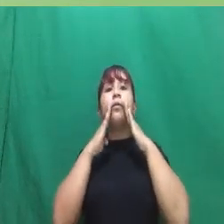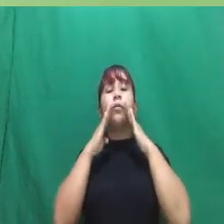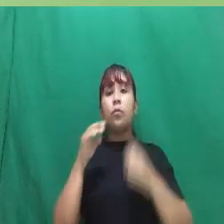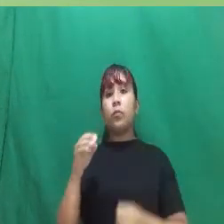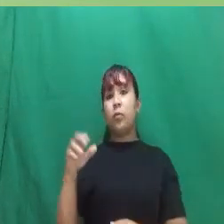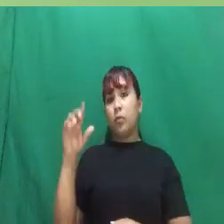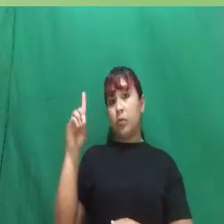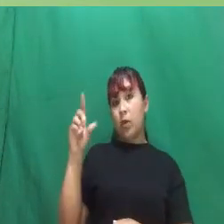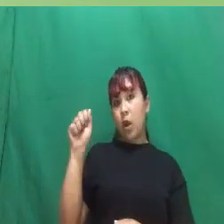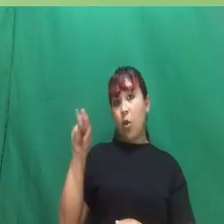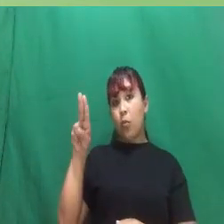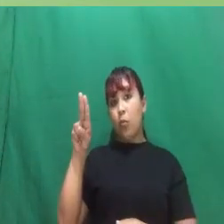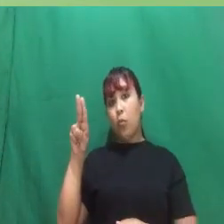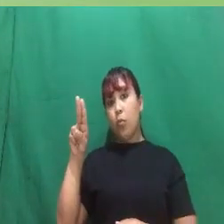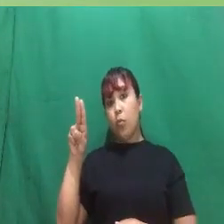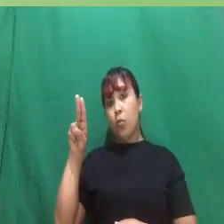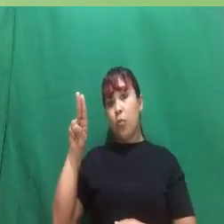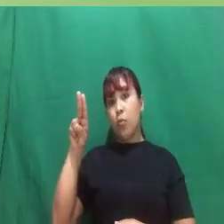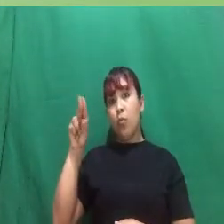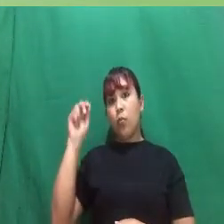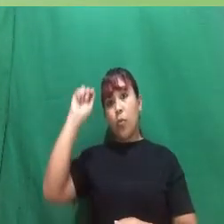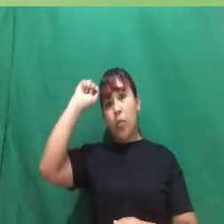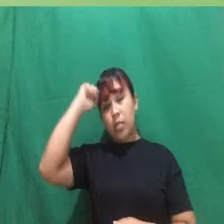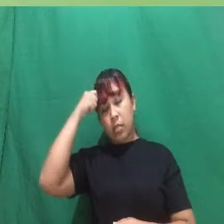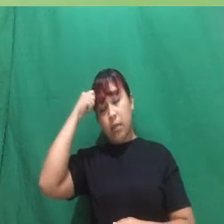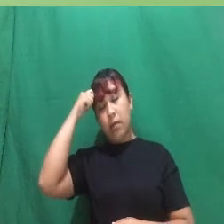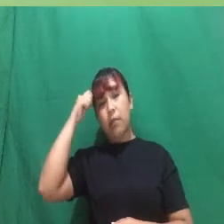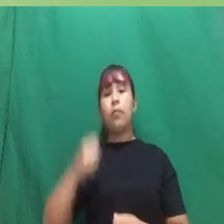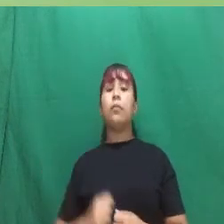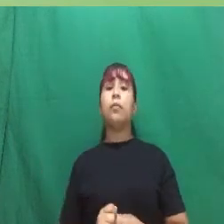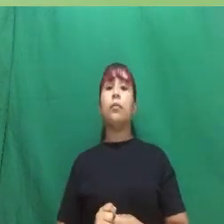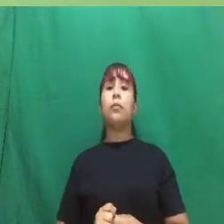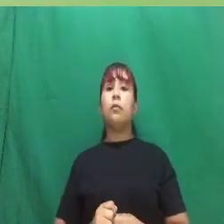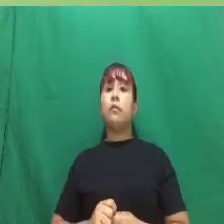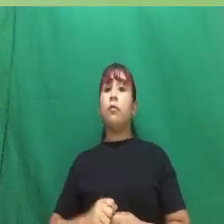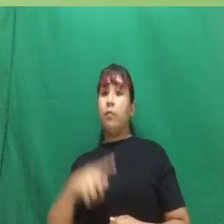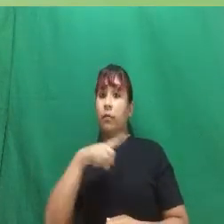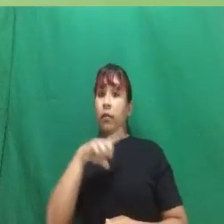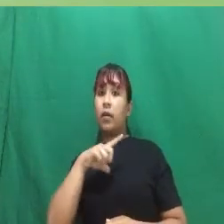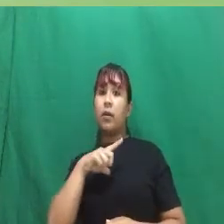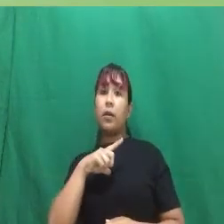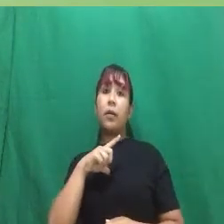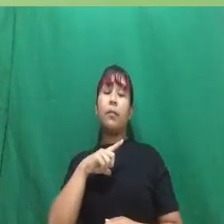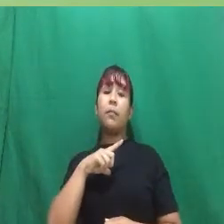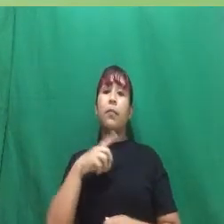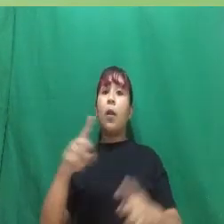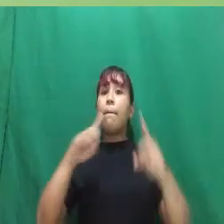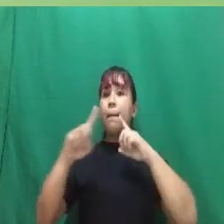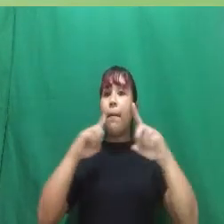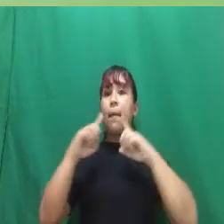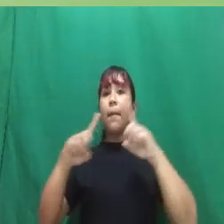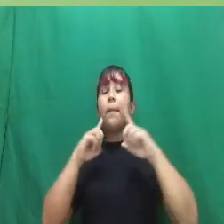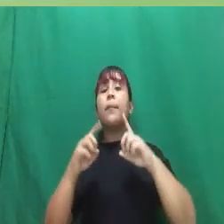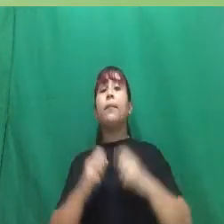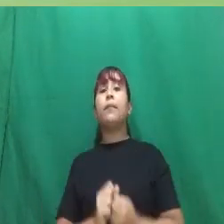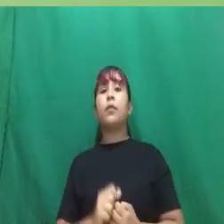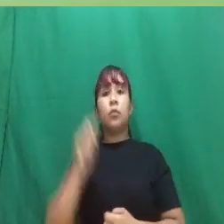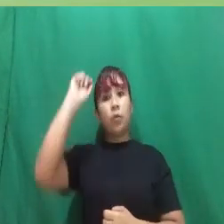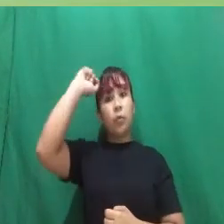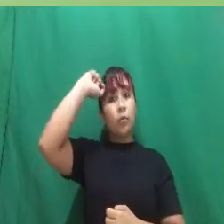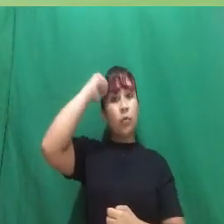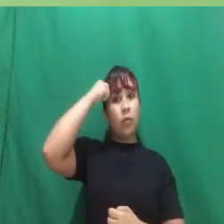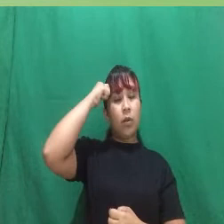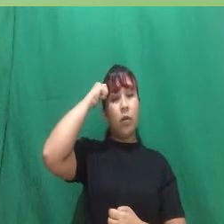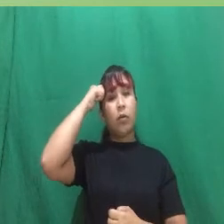em defesa do SUS. Vidas negras importam. Estejam convidados e convidadas às 10 horas da manhã para